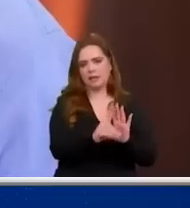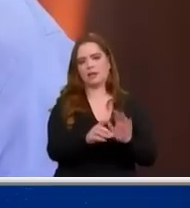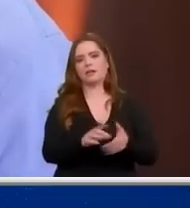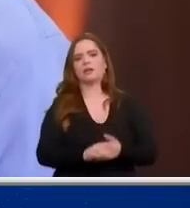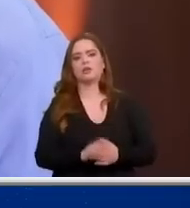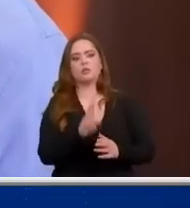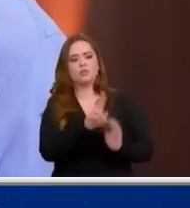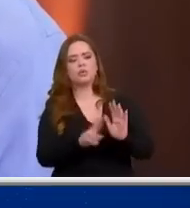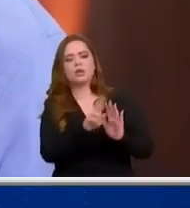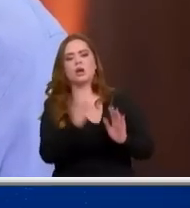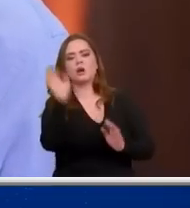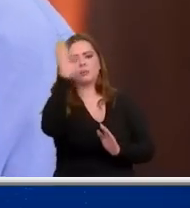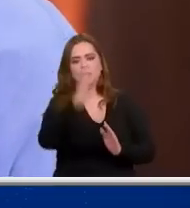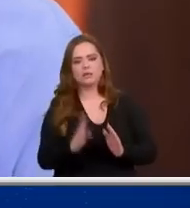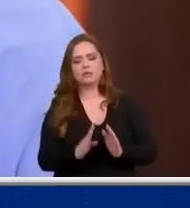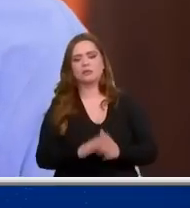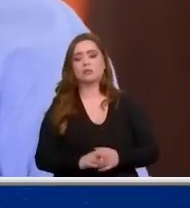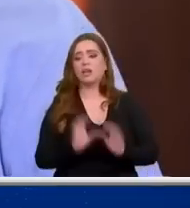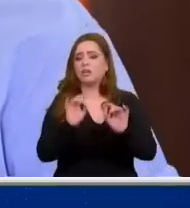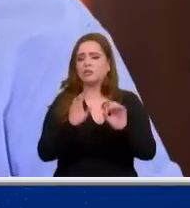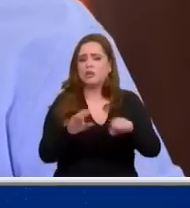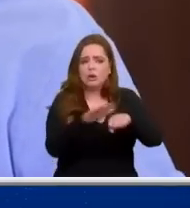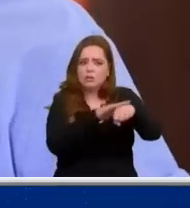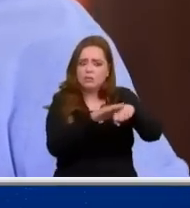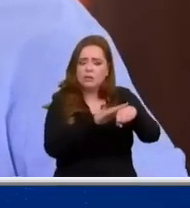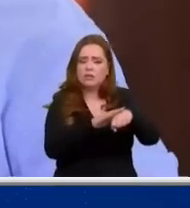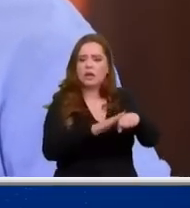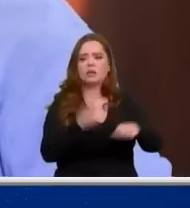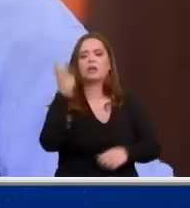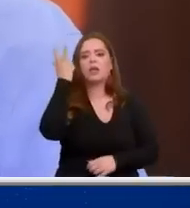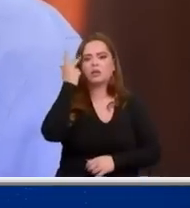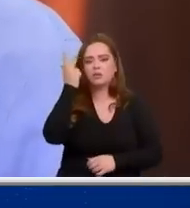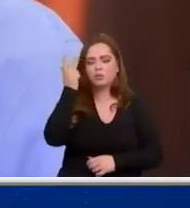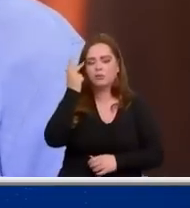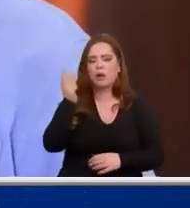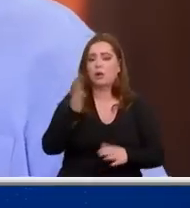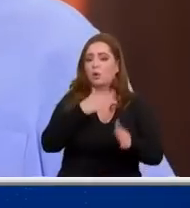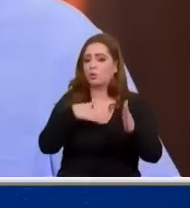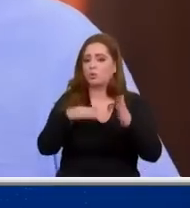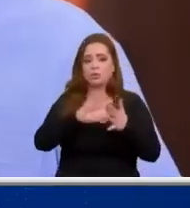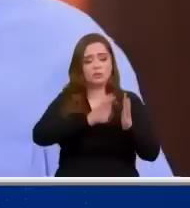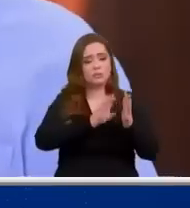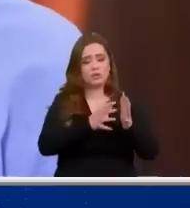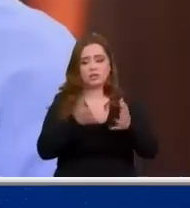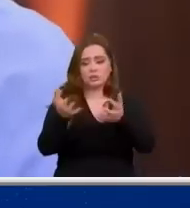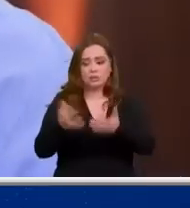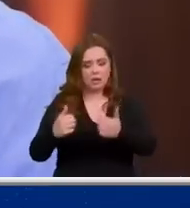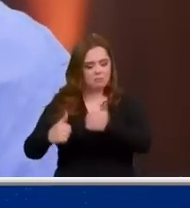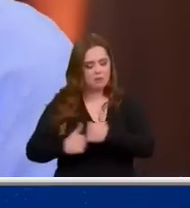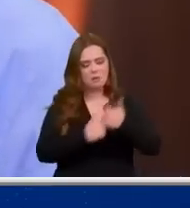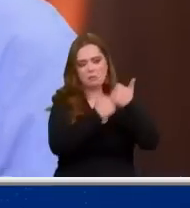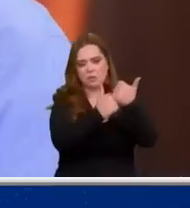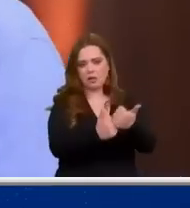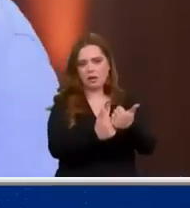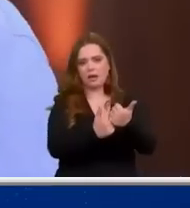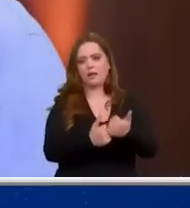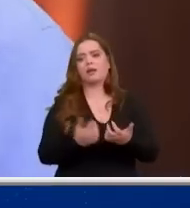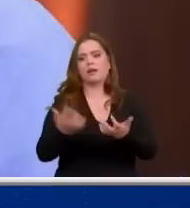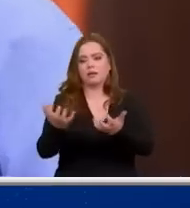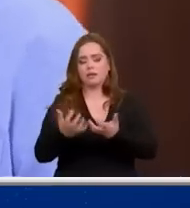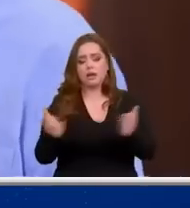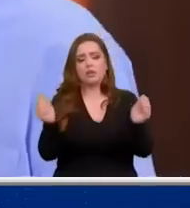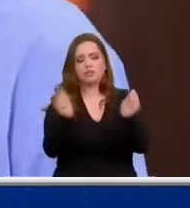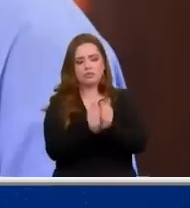Esse é um presidente da república que com medo desse tal centrão porque ele sabe que